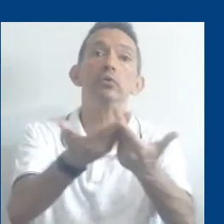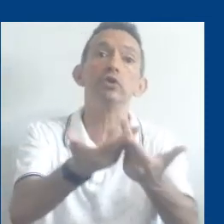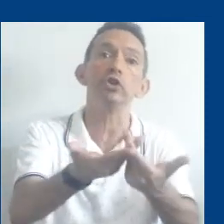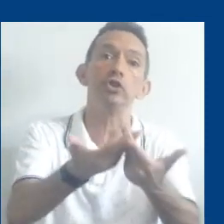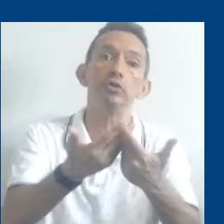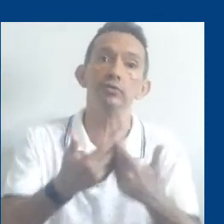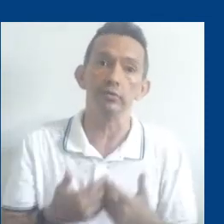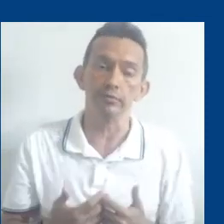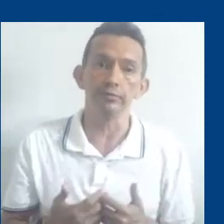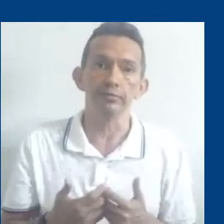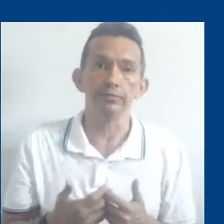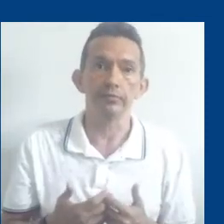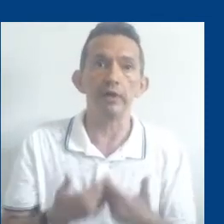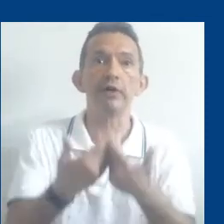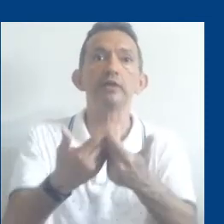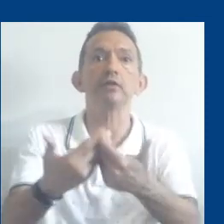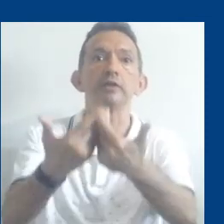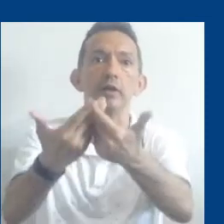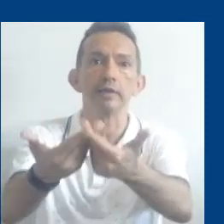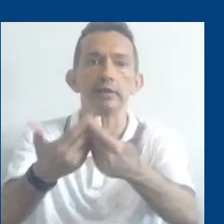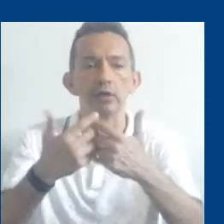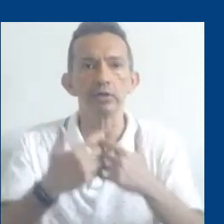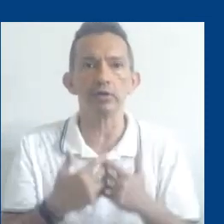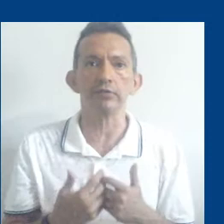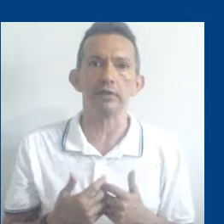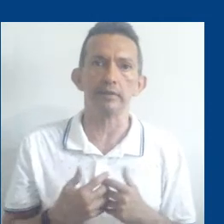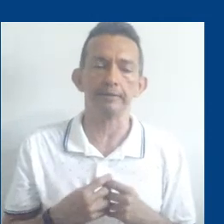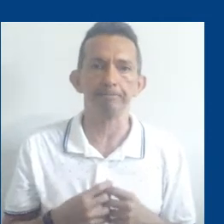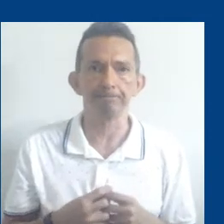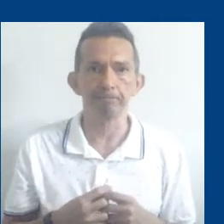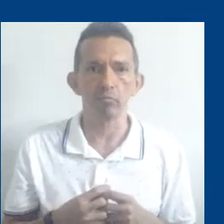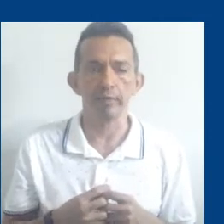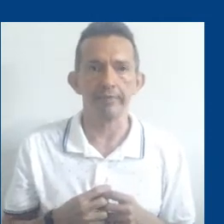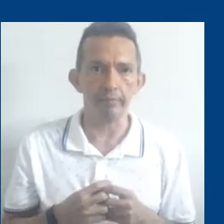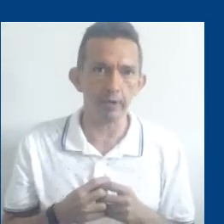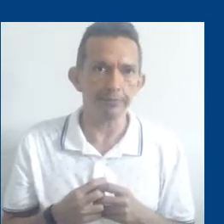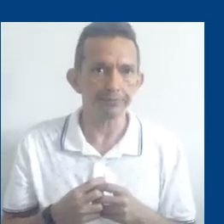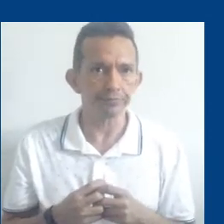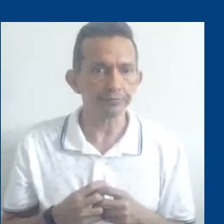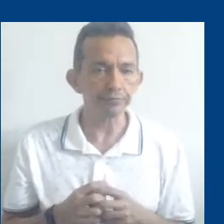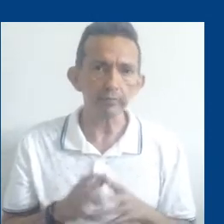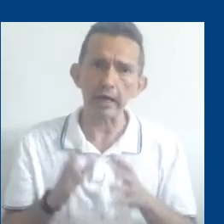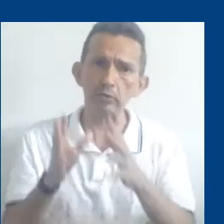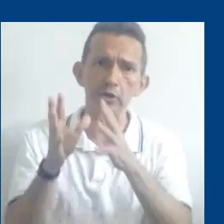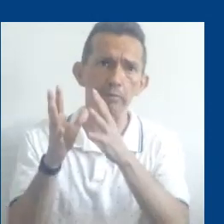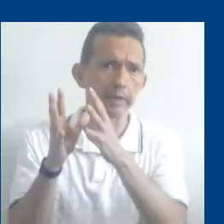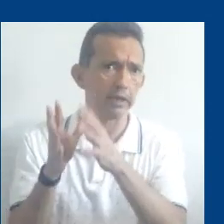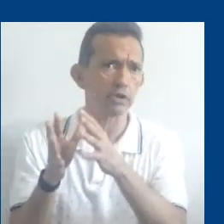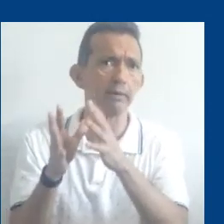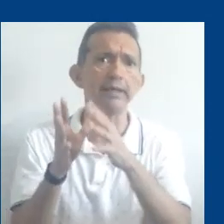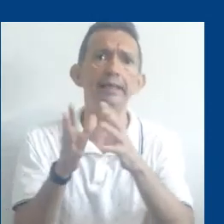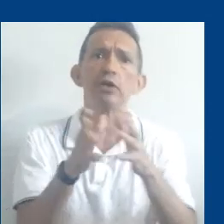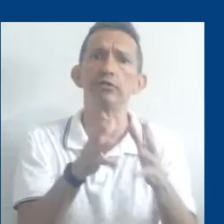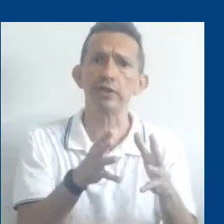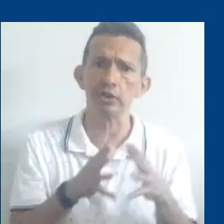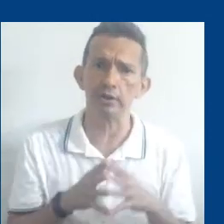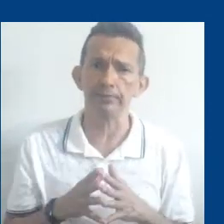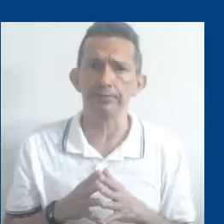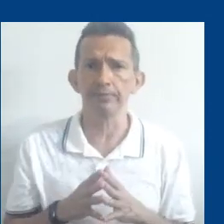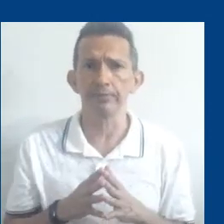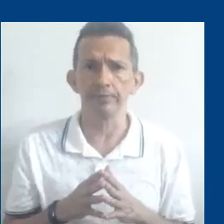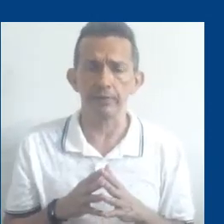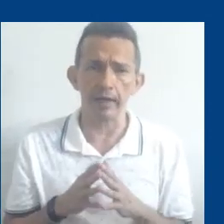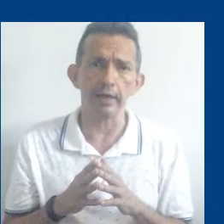ou vacúolo digestivo. Quem faz isso? Células heterotróficas. Tá bom? A gente tem um mecanismo chamado de